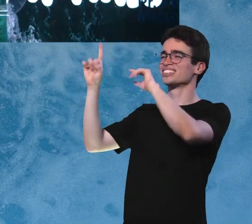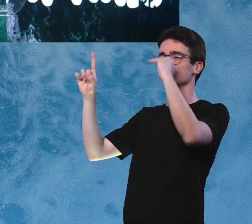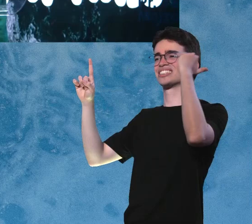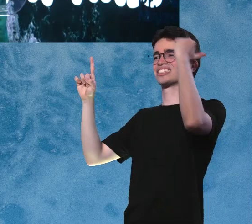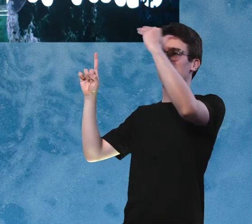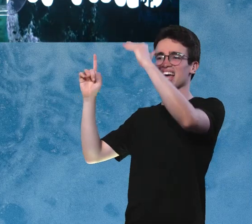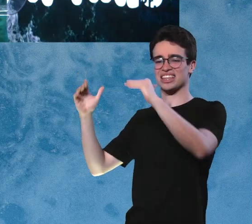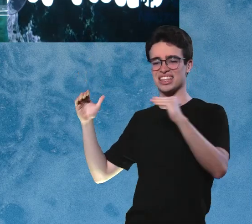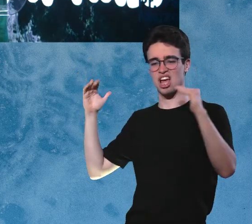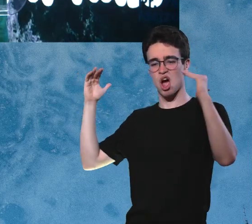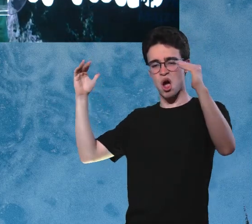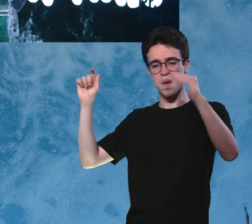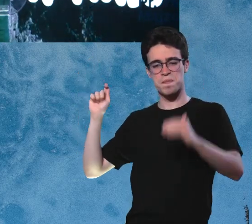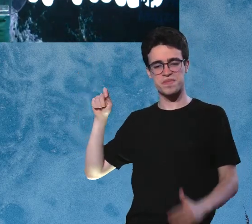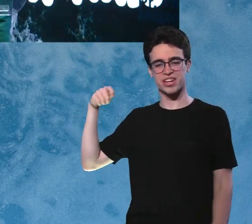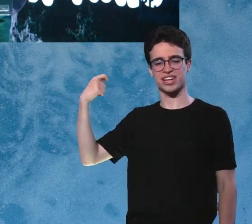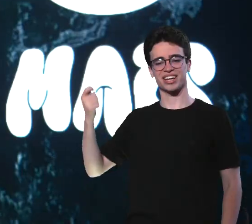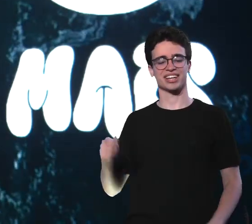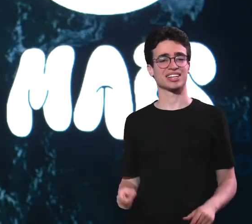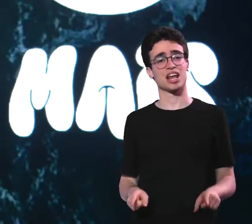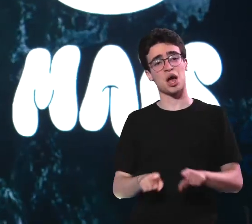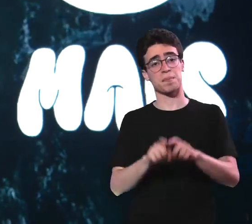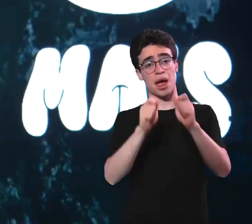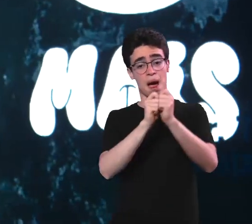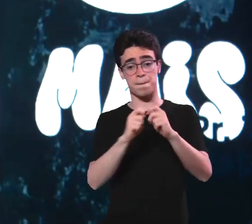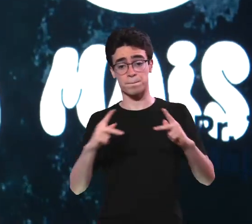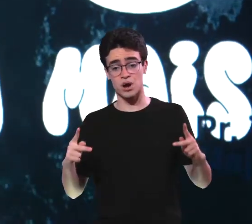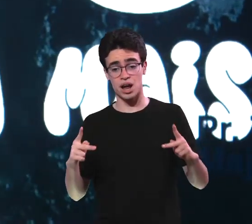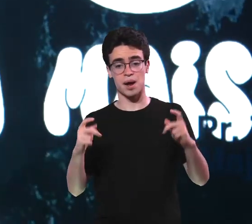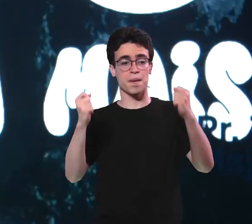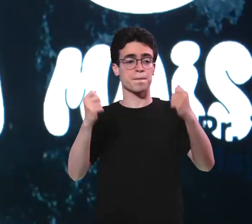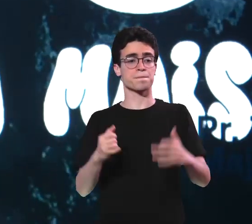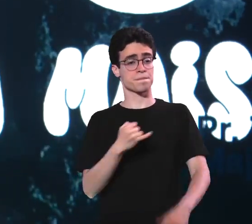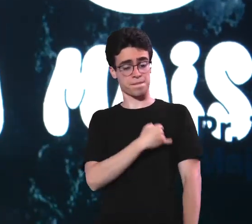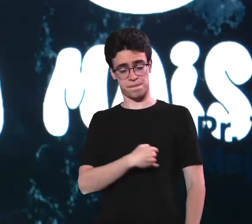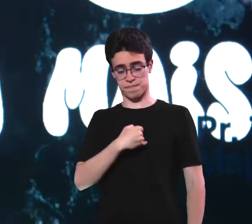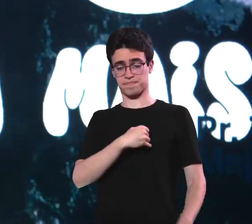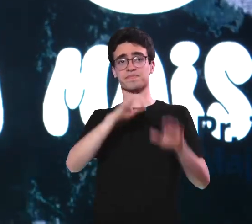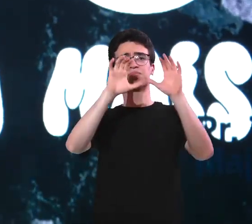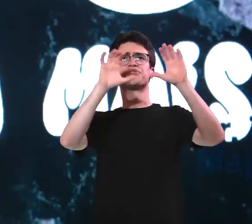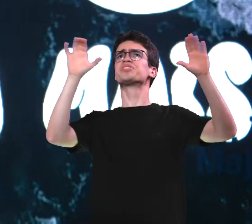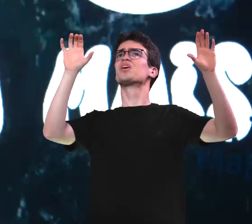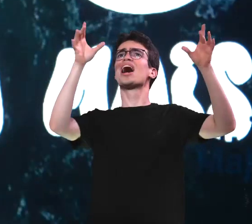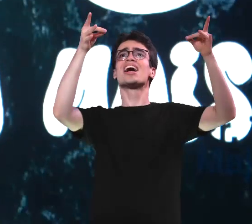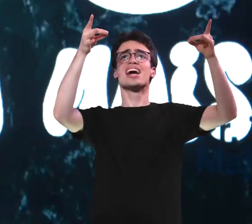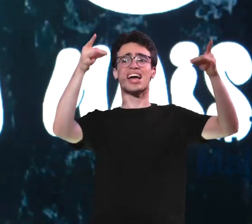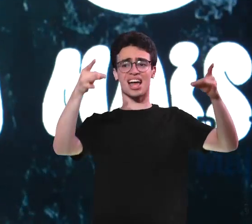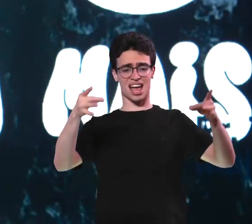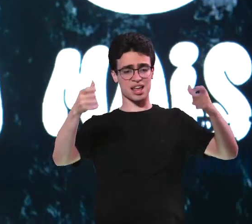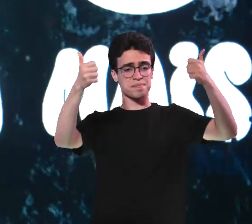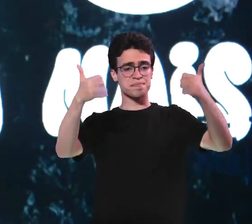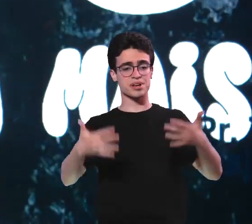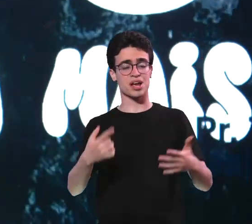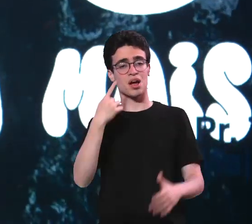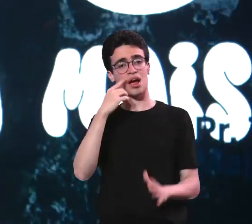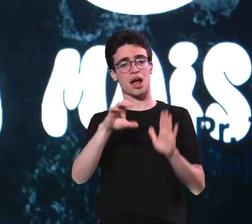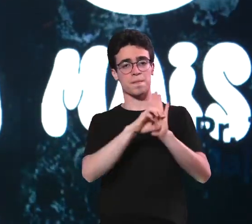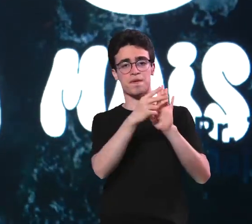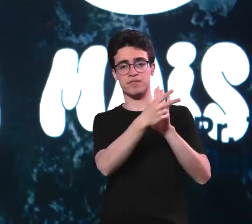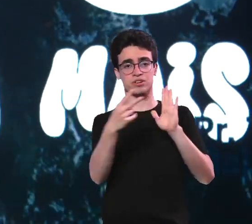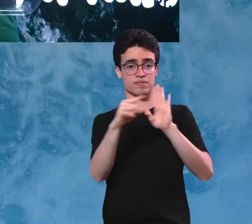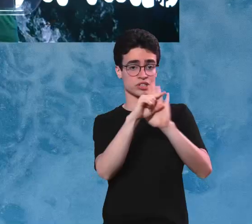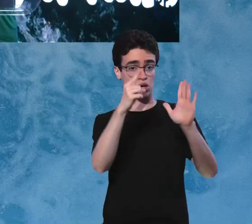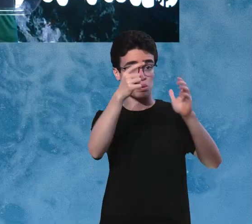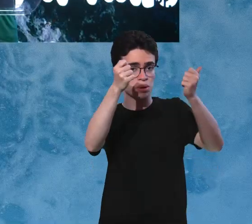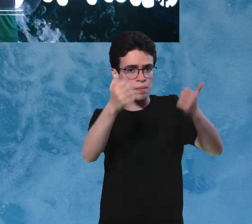nome. Em Apocalipse, quando João descreve o céu, no capítulo 22, versículo 1, a Bíblia